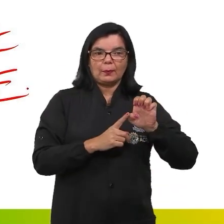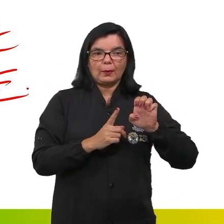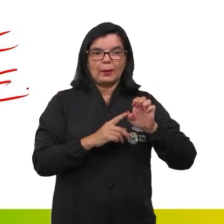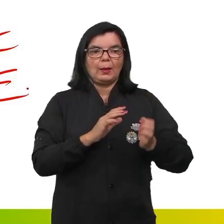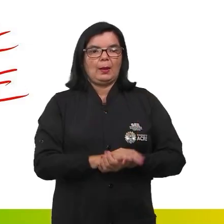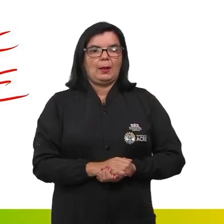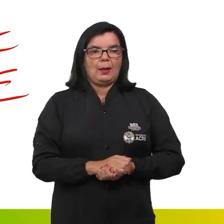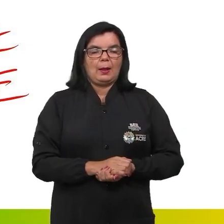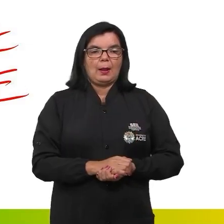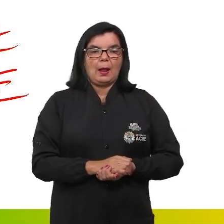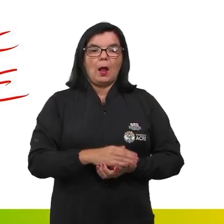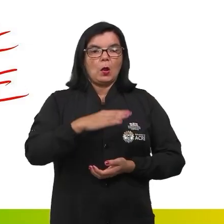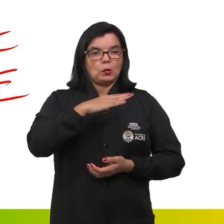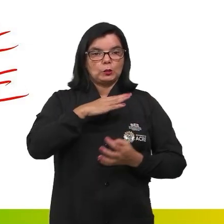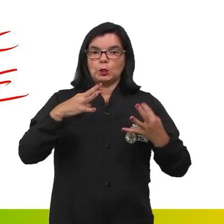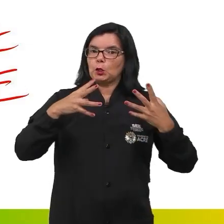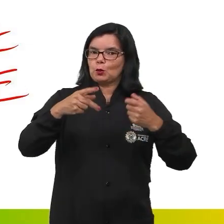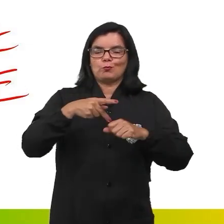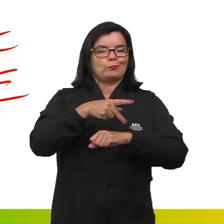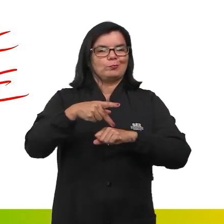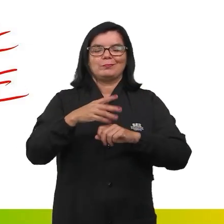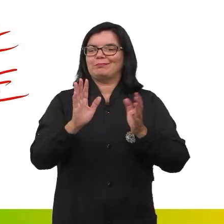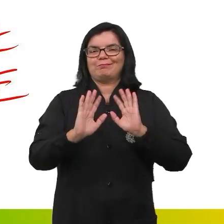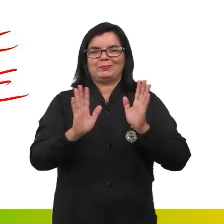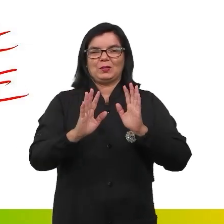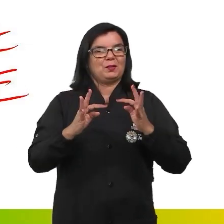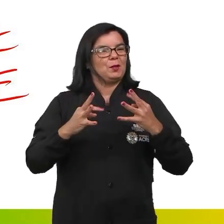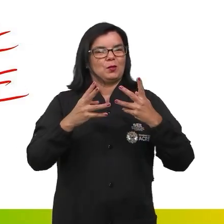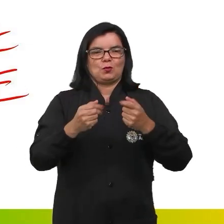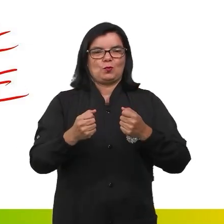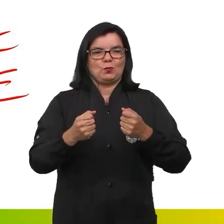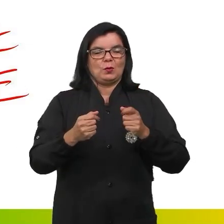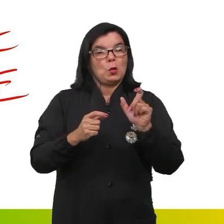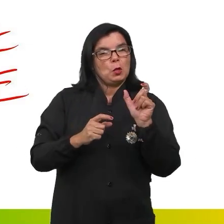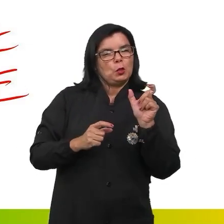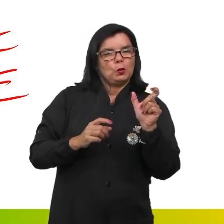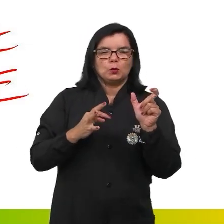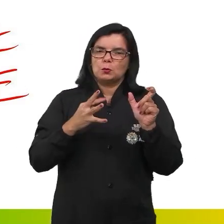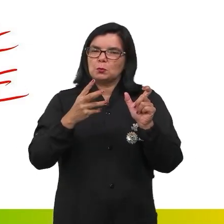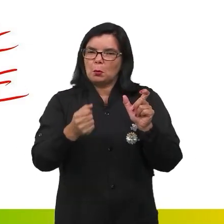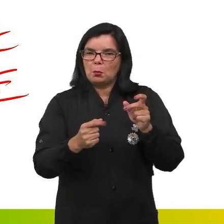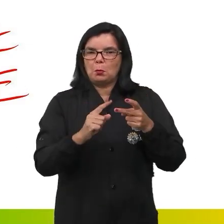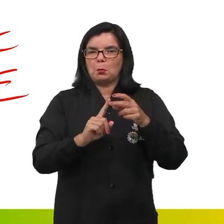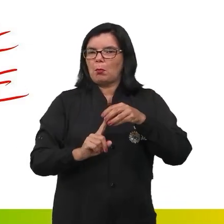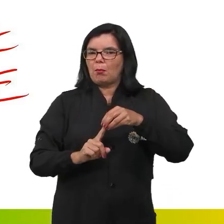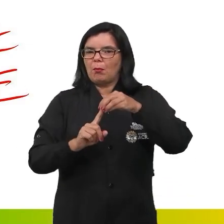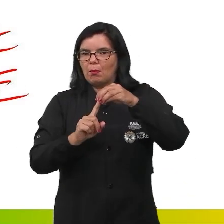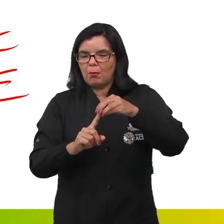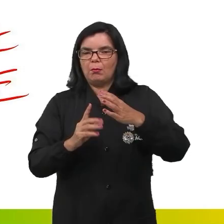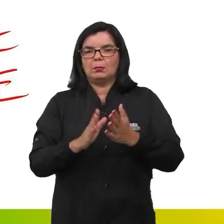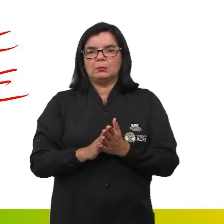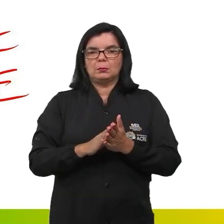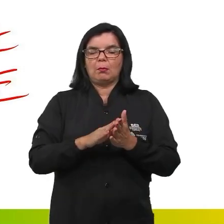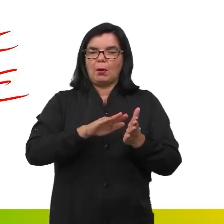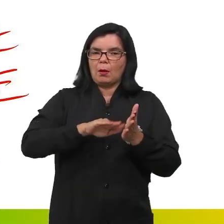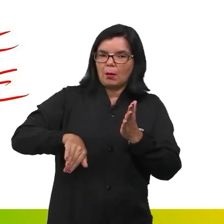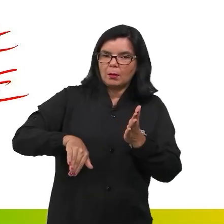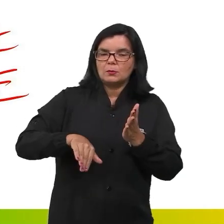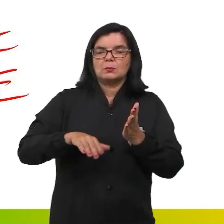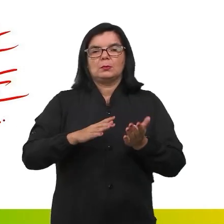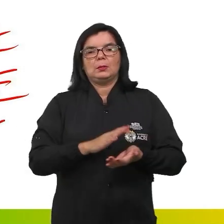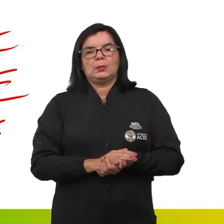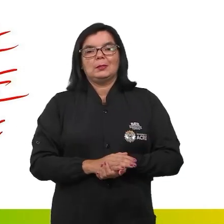Letra E. A alta urbanização em todos, não. Não é em todos. Esses termos todos, único, restrito,